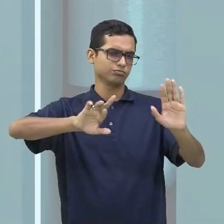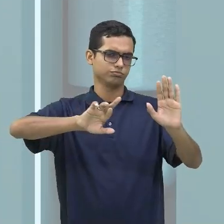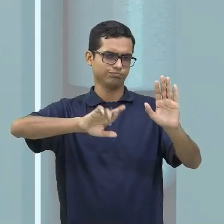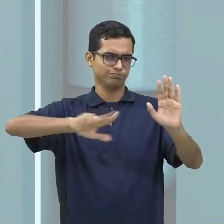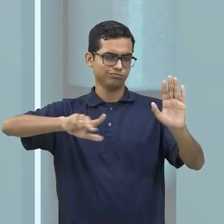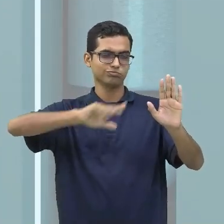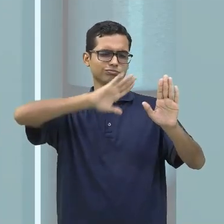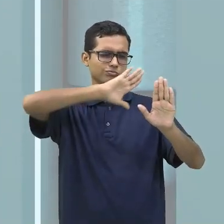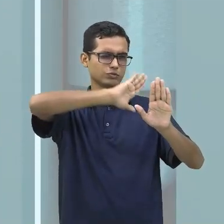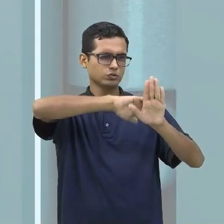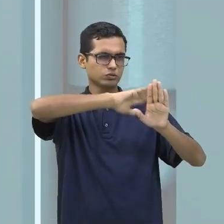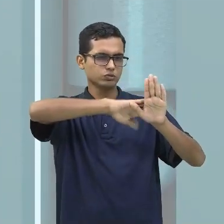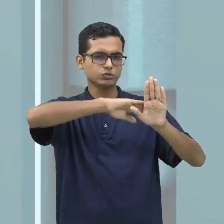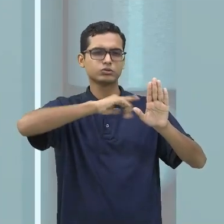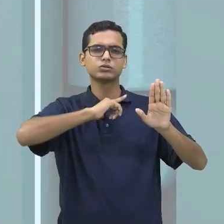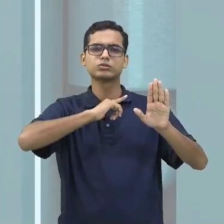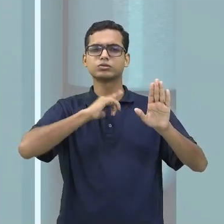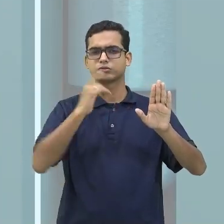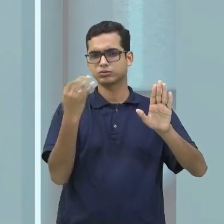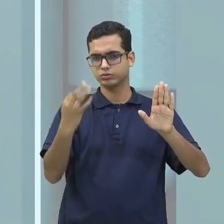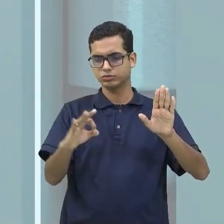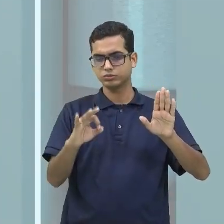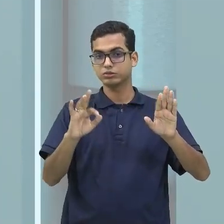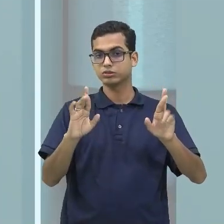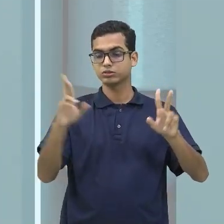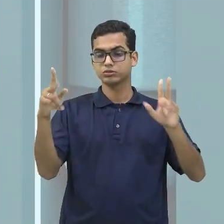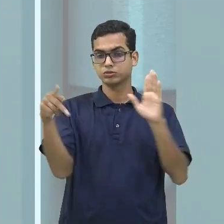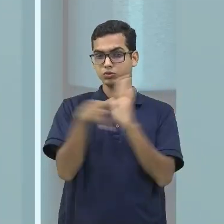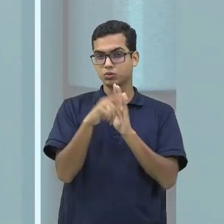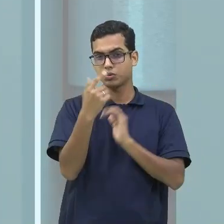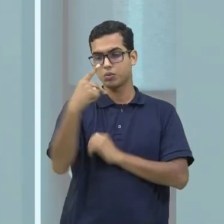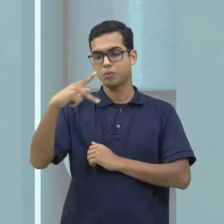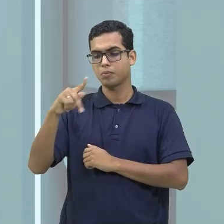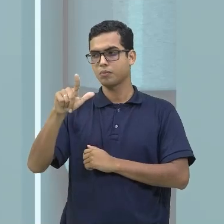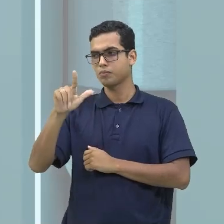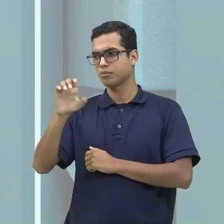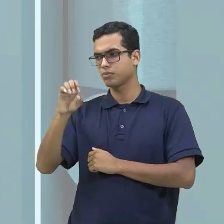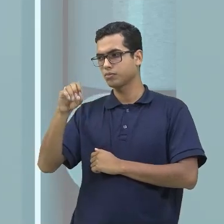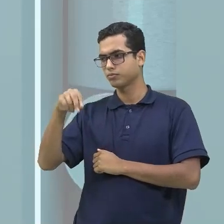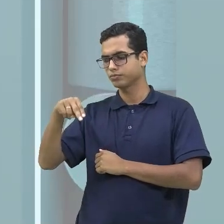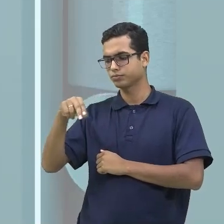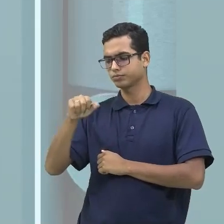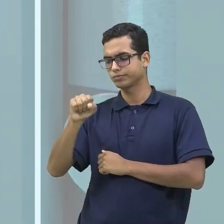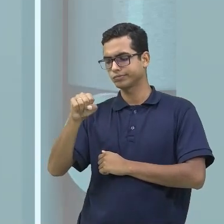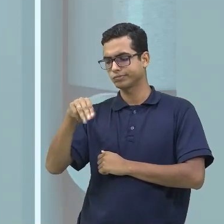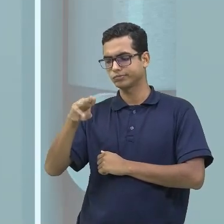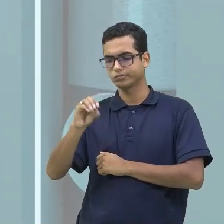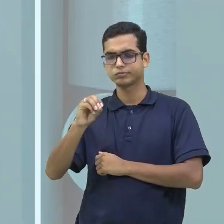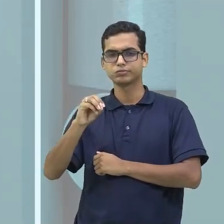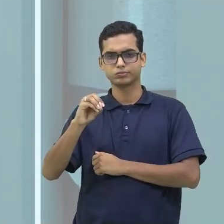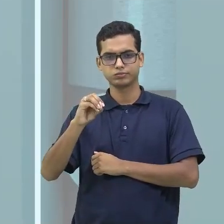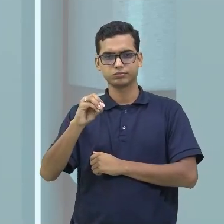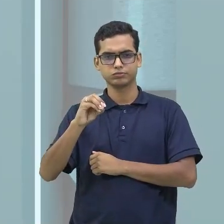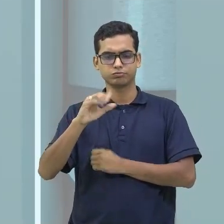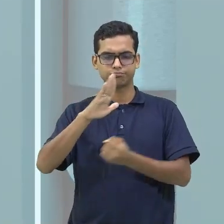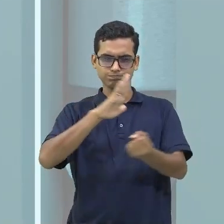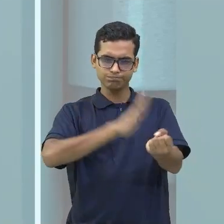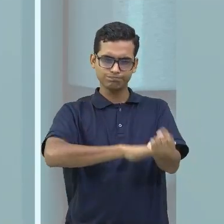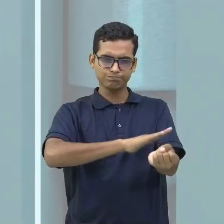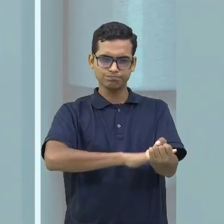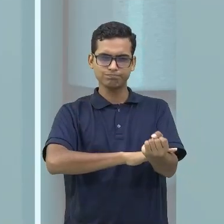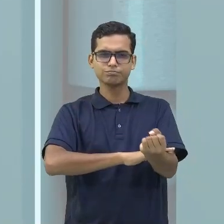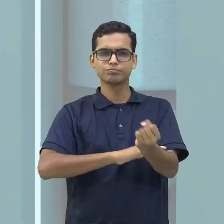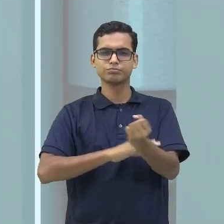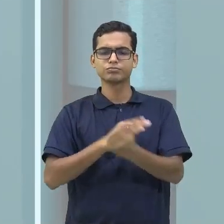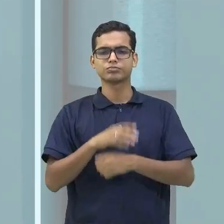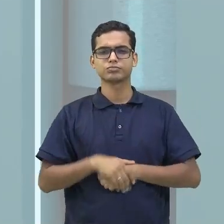como exemplos de pleonasmo vicioso, ok? Então, existe essa distinção e a gente tem que ficar de olho naquilo que é